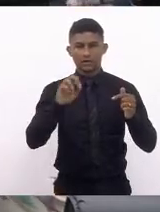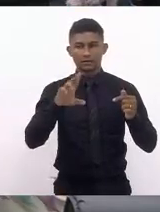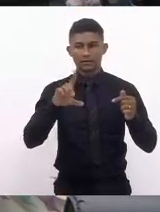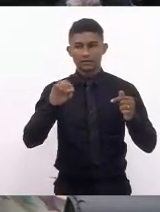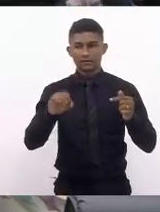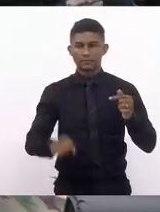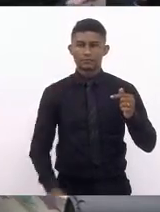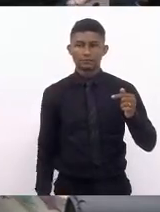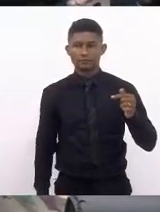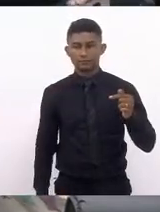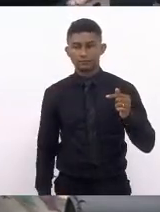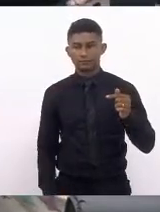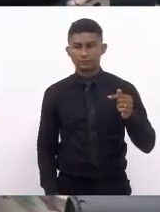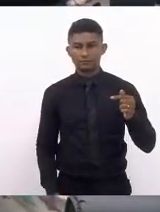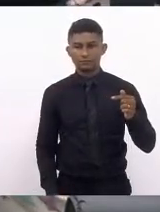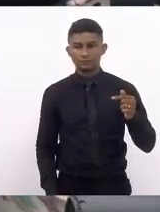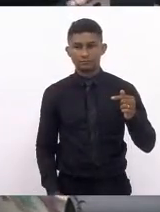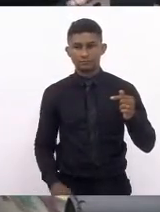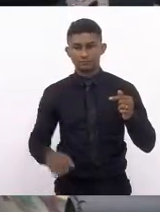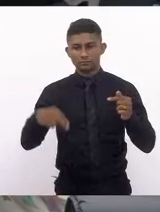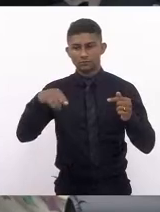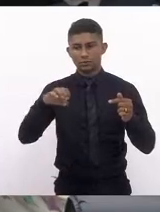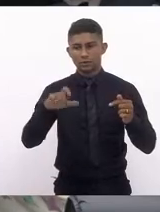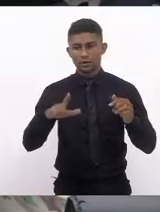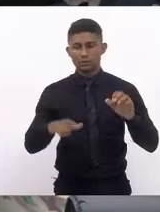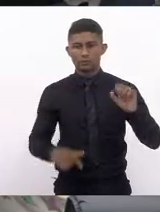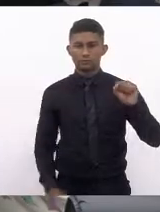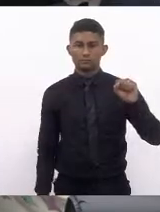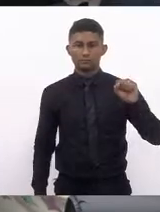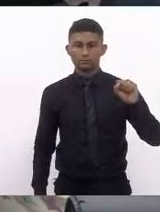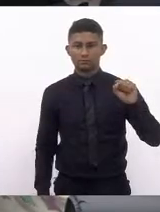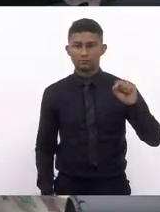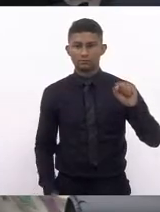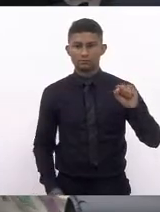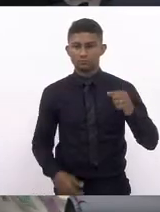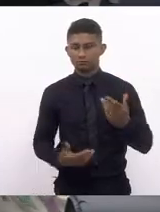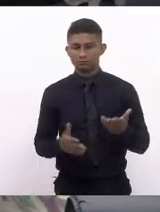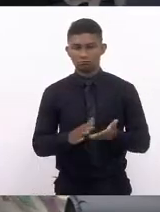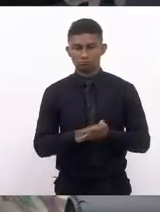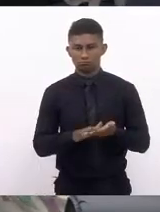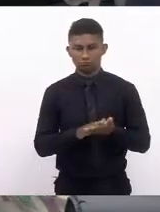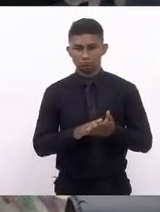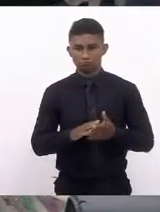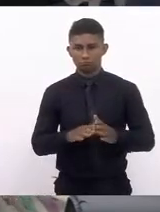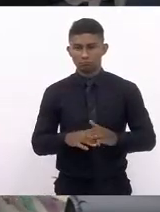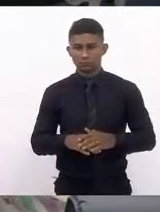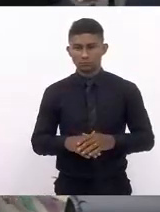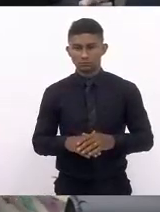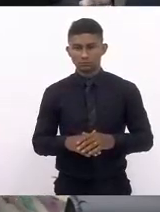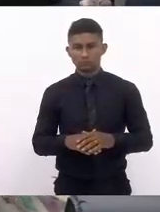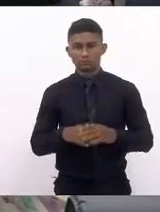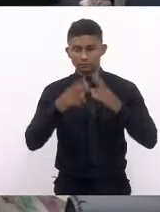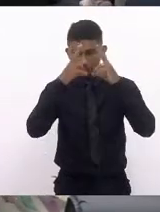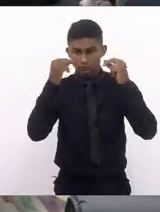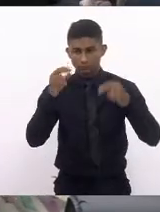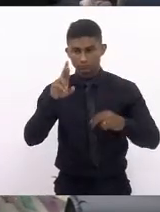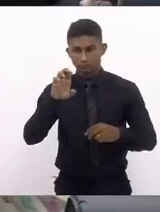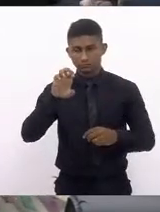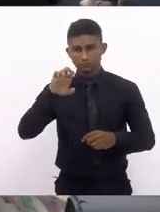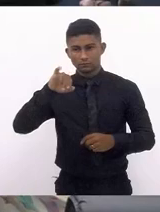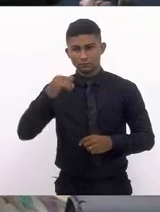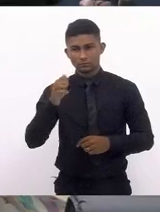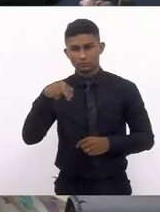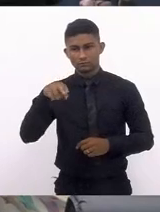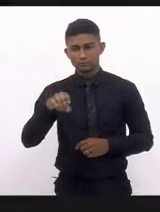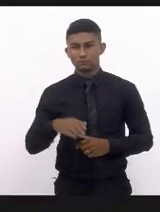minc o deputado Noel de Carvalho nada mais a tratar e pega recheada presidente